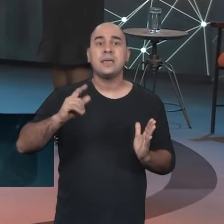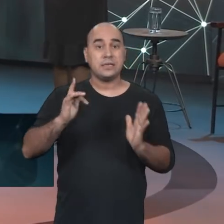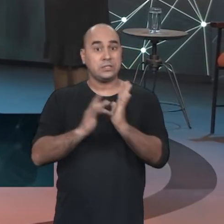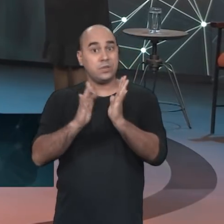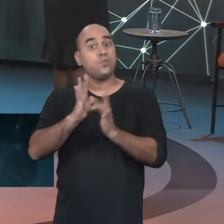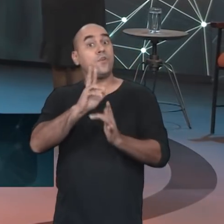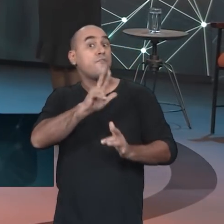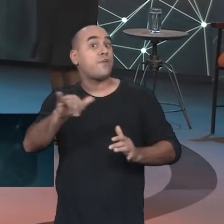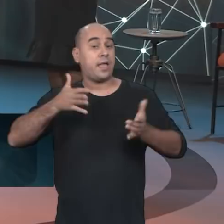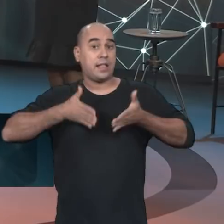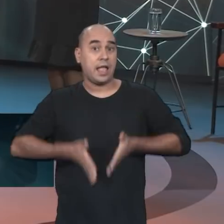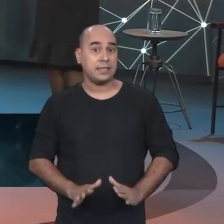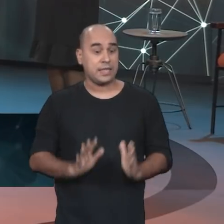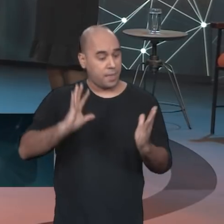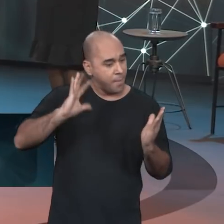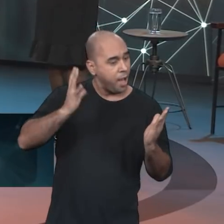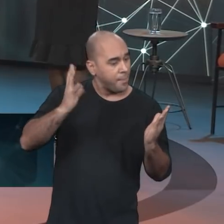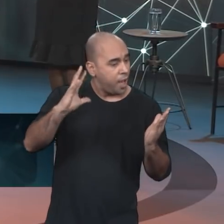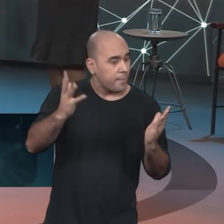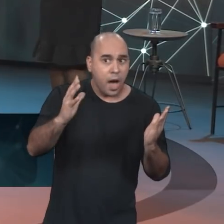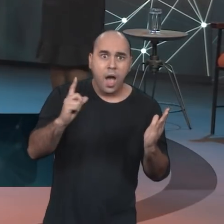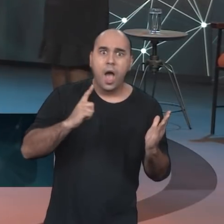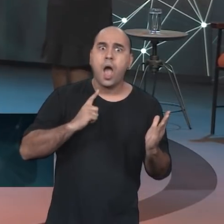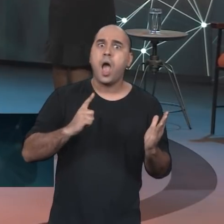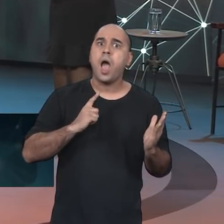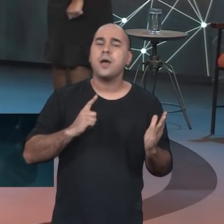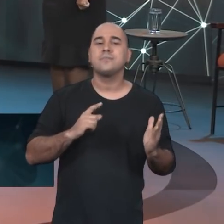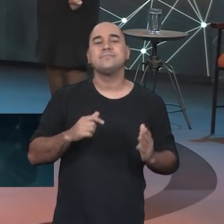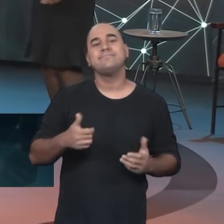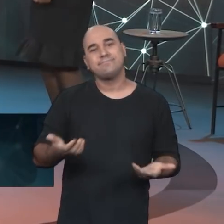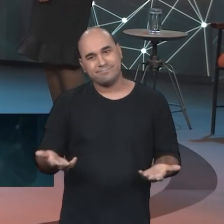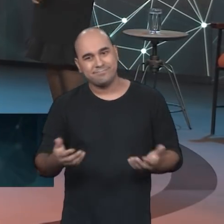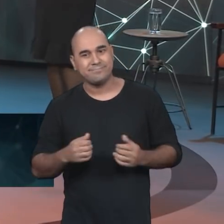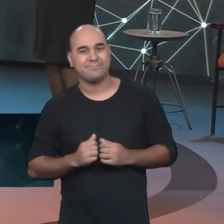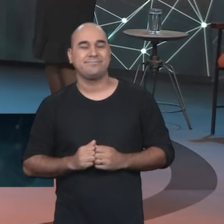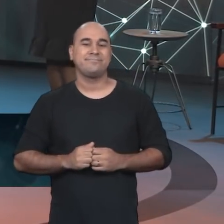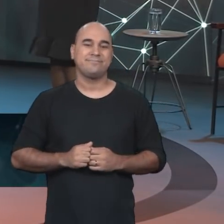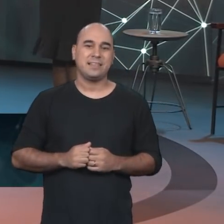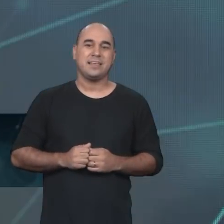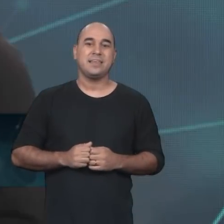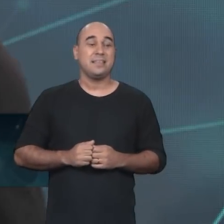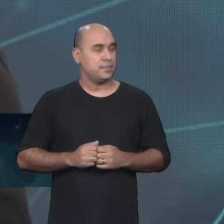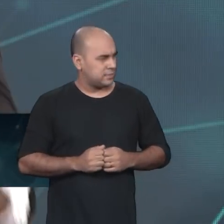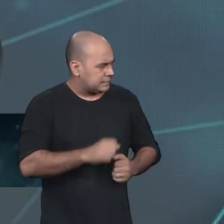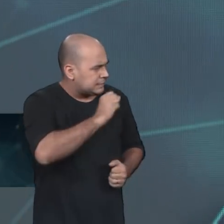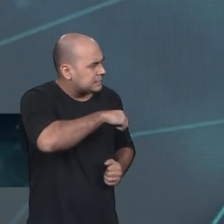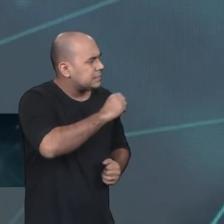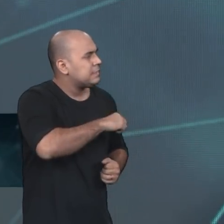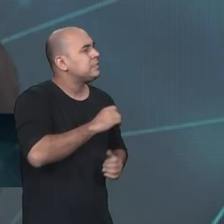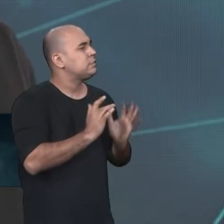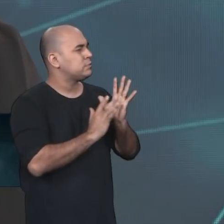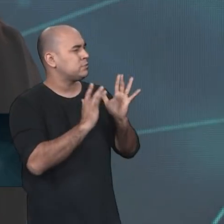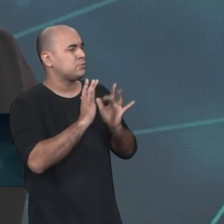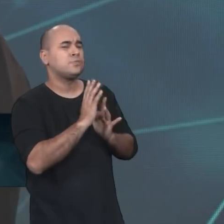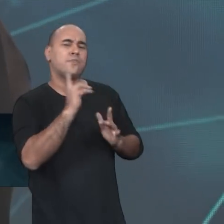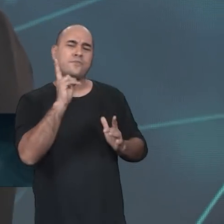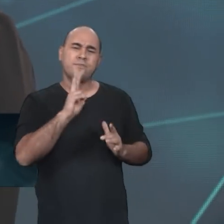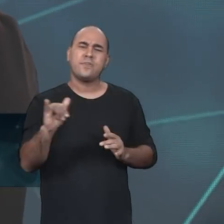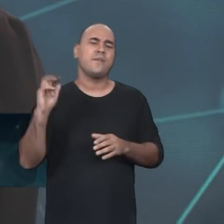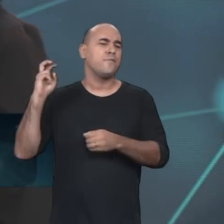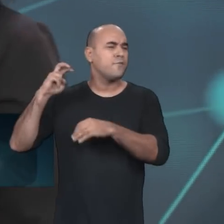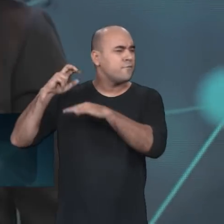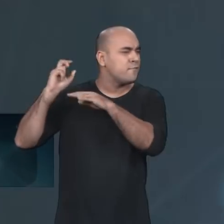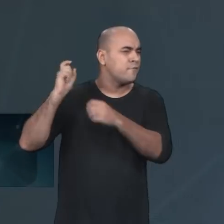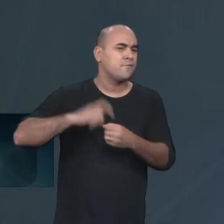esse Jesus que pode nos salvar, é isso, não é, Cíntia? Amém, com certeza, ele vai nos salvar, é só clamar. Amém. Muito bem,